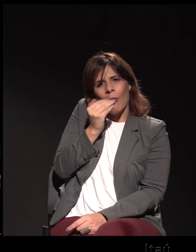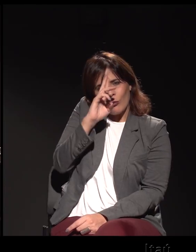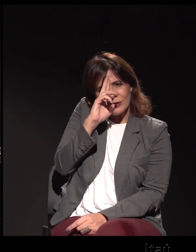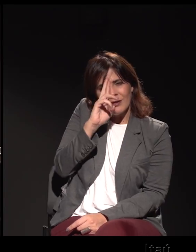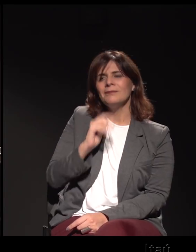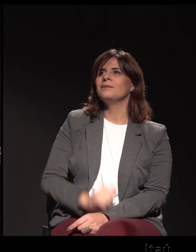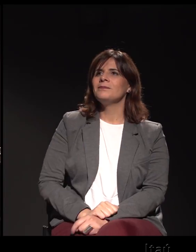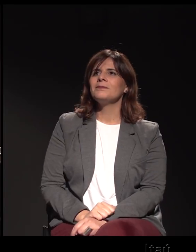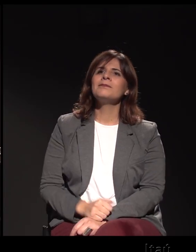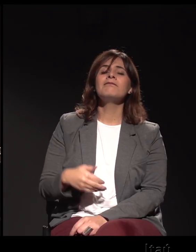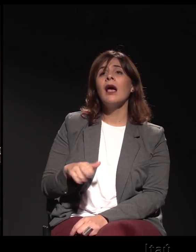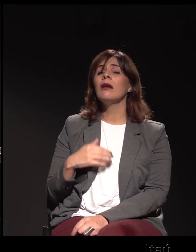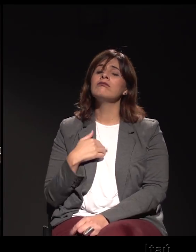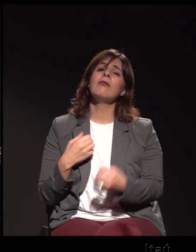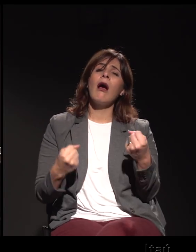Eu estava ótima,